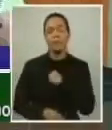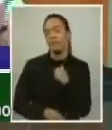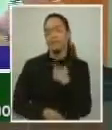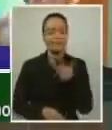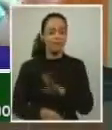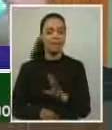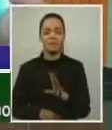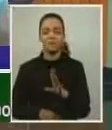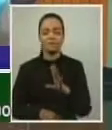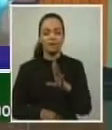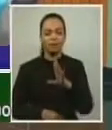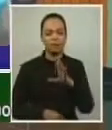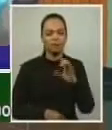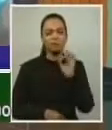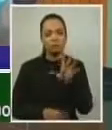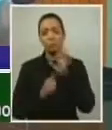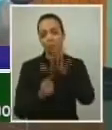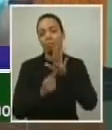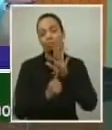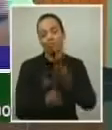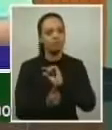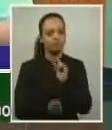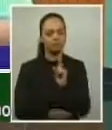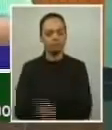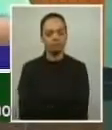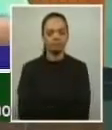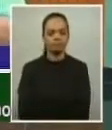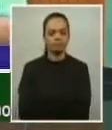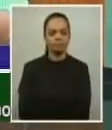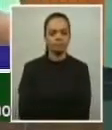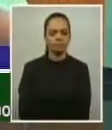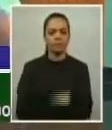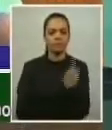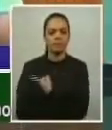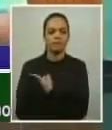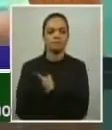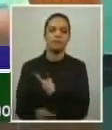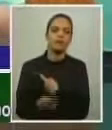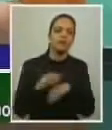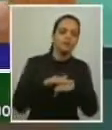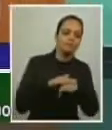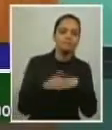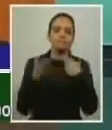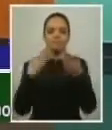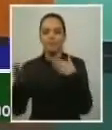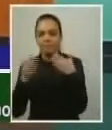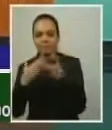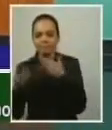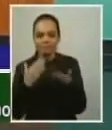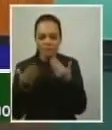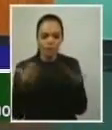ficar muito preso a apresentação não tá É nós vamos interagir um pouco mais hoje